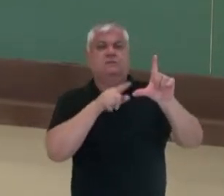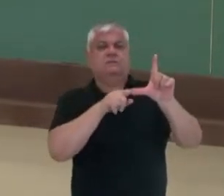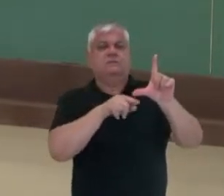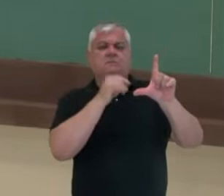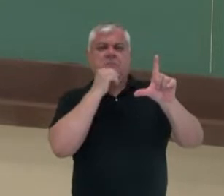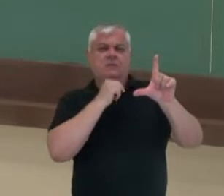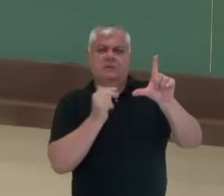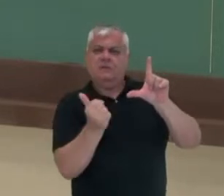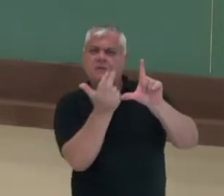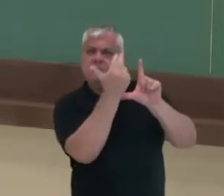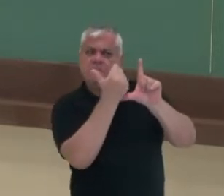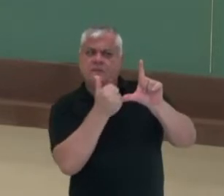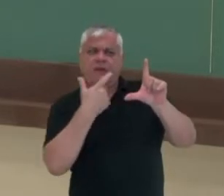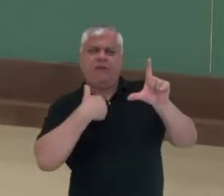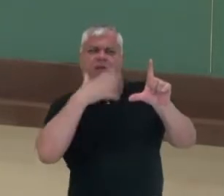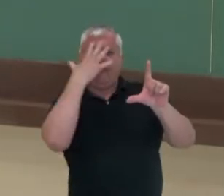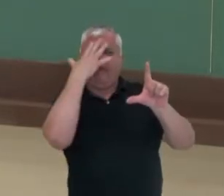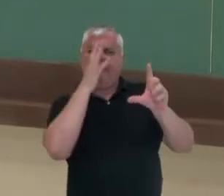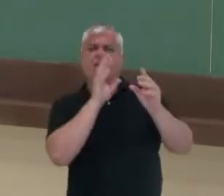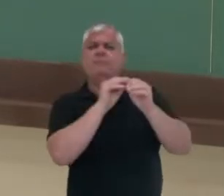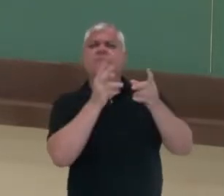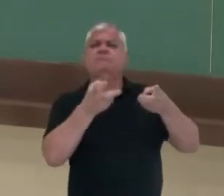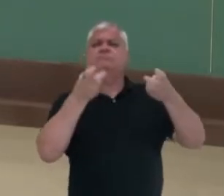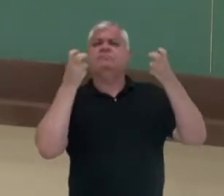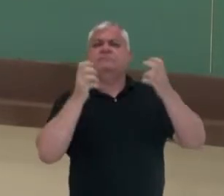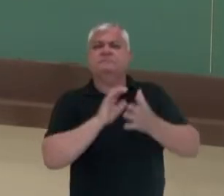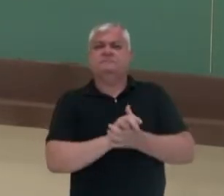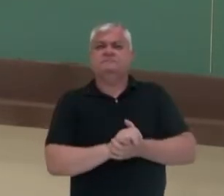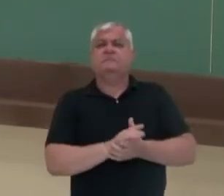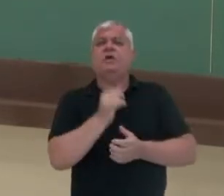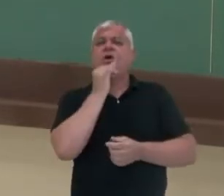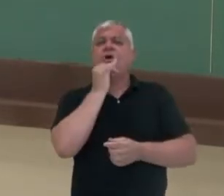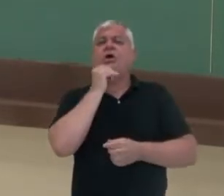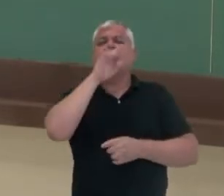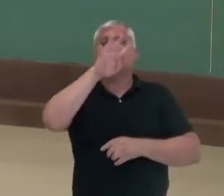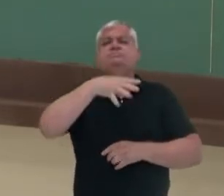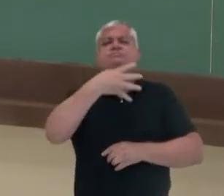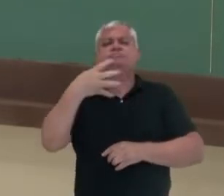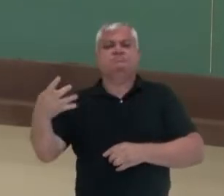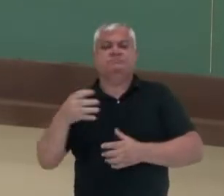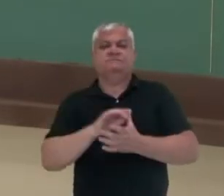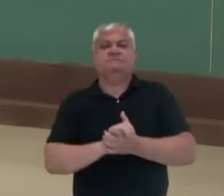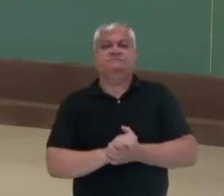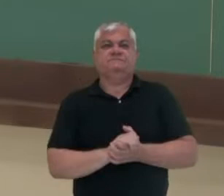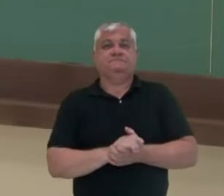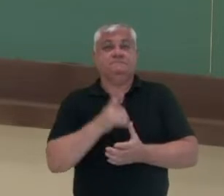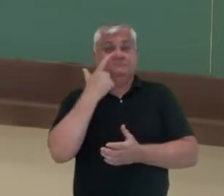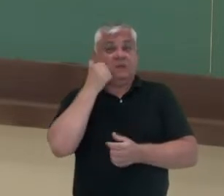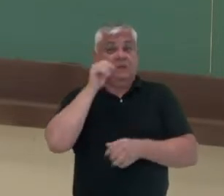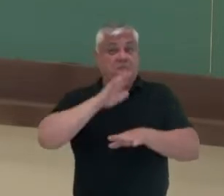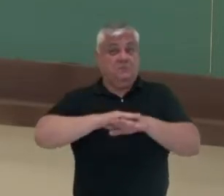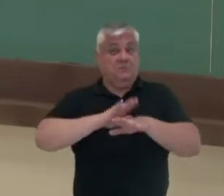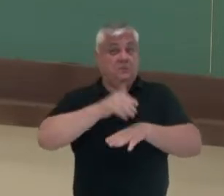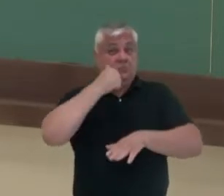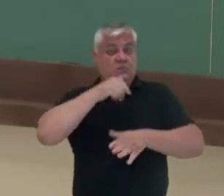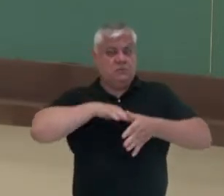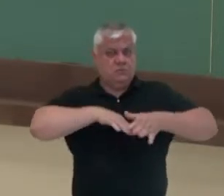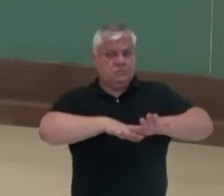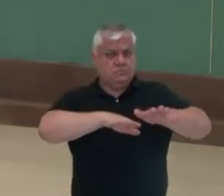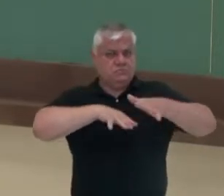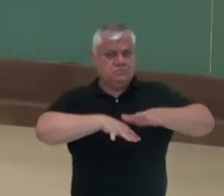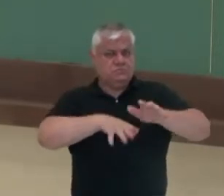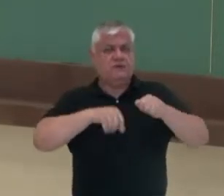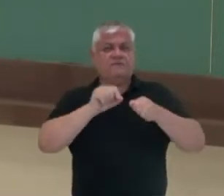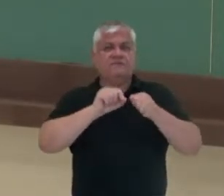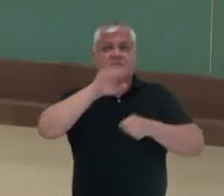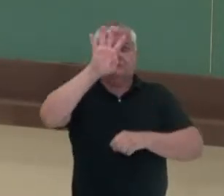eu consigo entender melhor o que está acontecendo. Vamos acompanhar a seguinte situação. Uma costureira está fazendo a tabela de preço